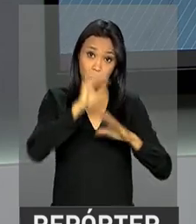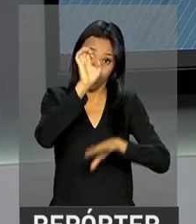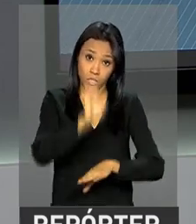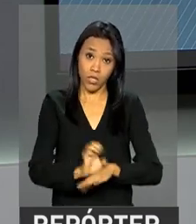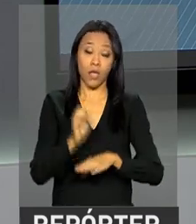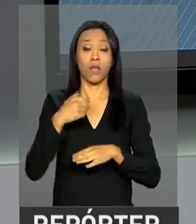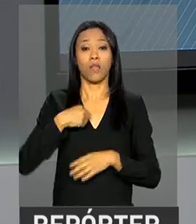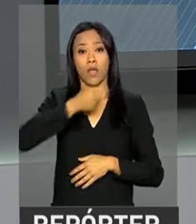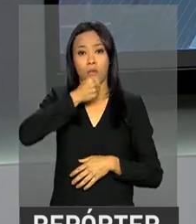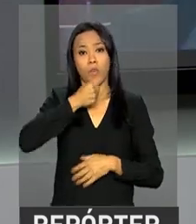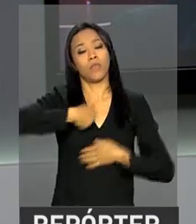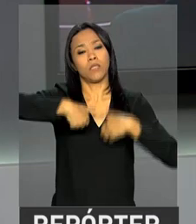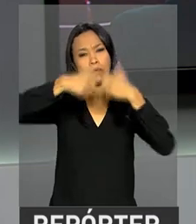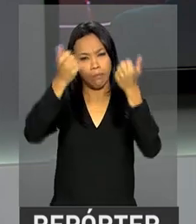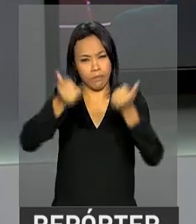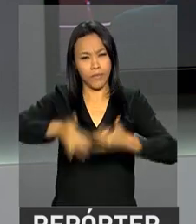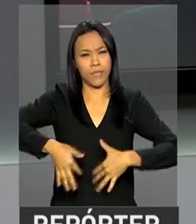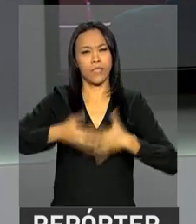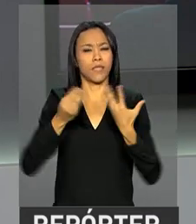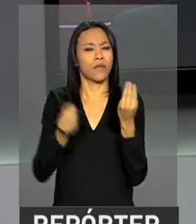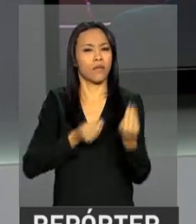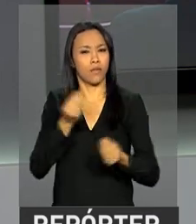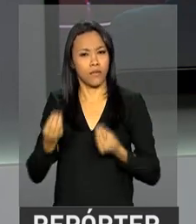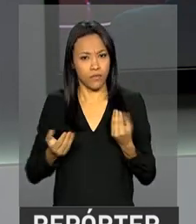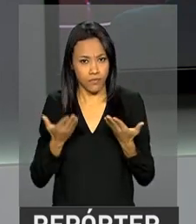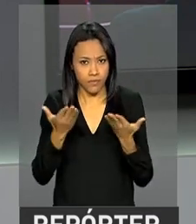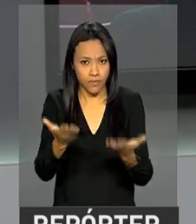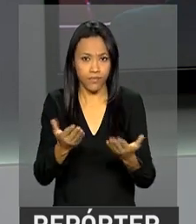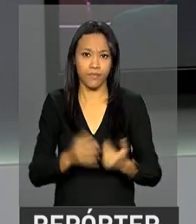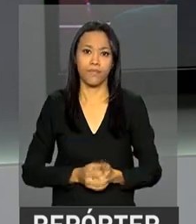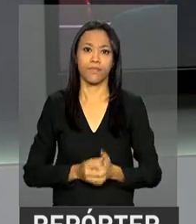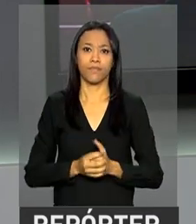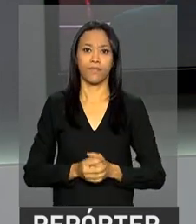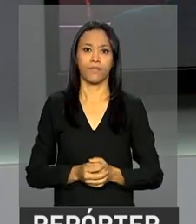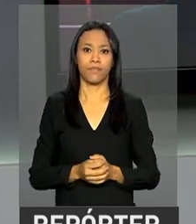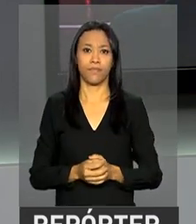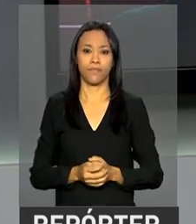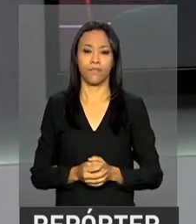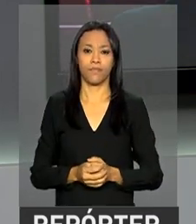repórter Natália Mello está lá e tem ao vivo os detalhes para a gente. Vamos lá, Natália.